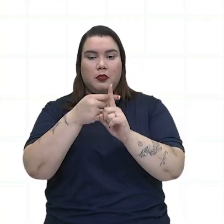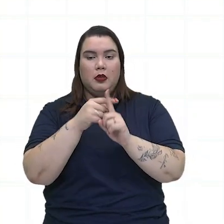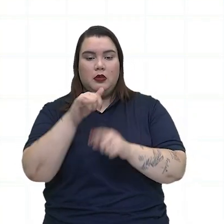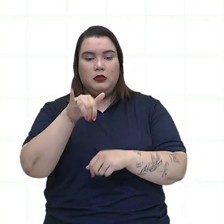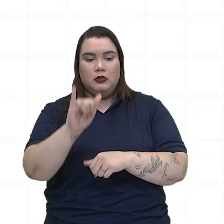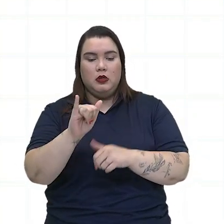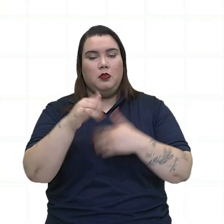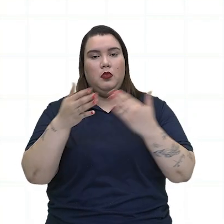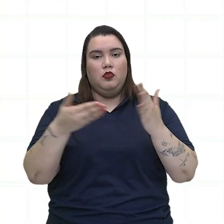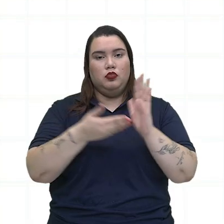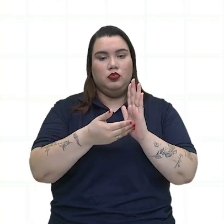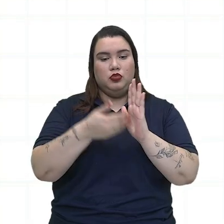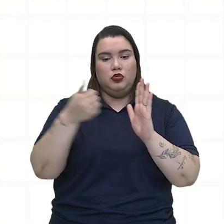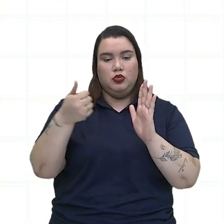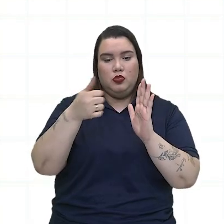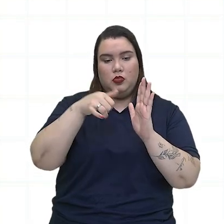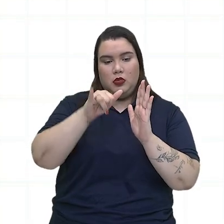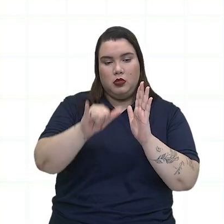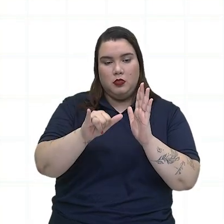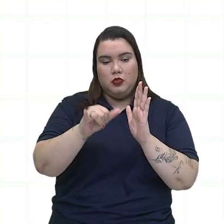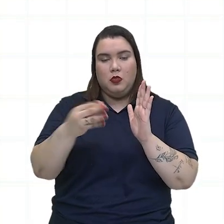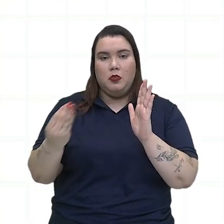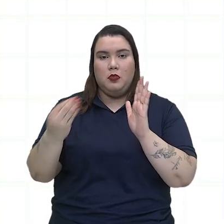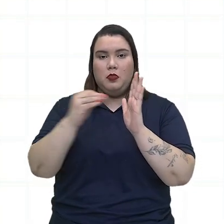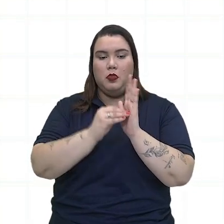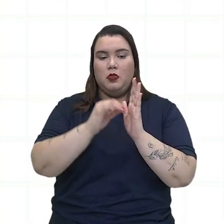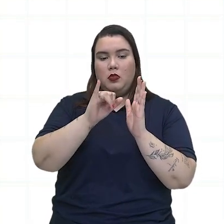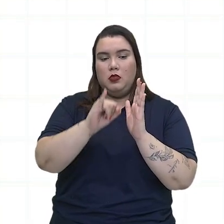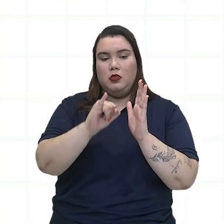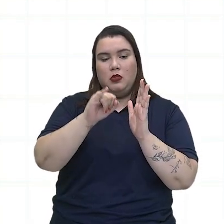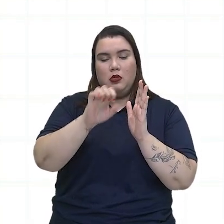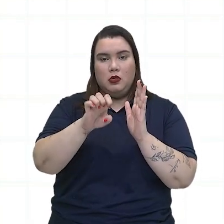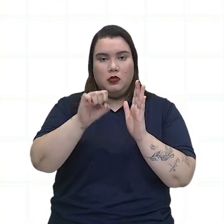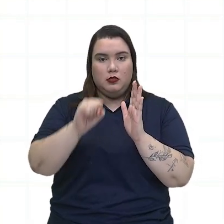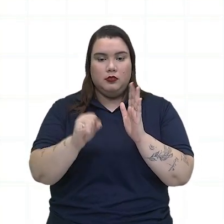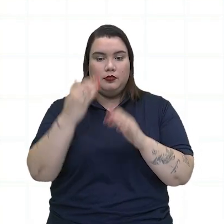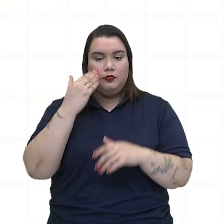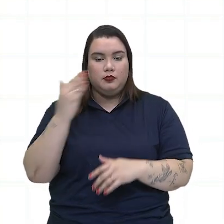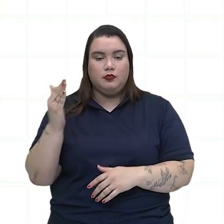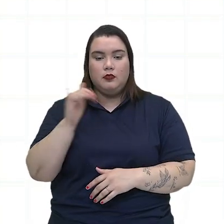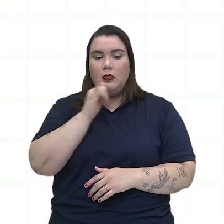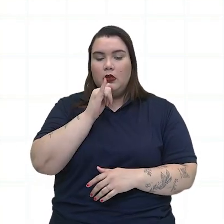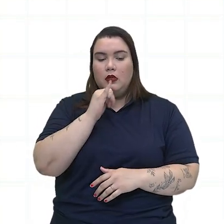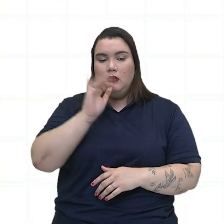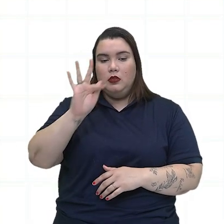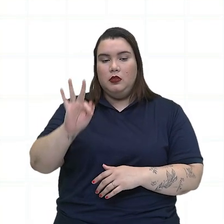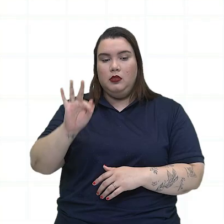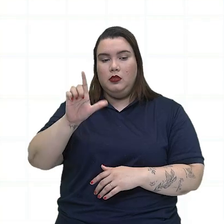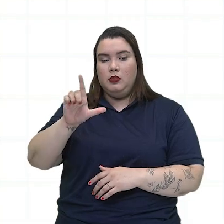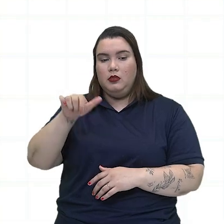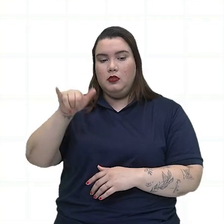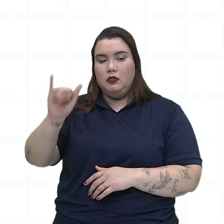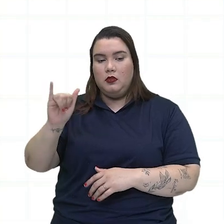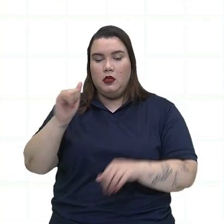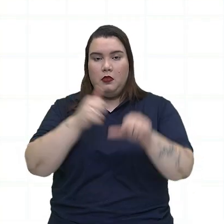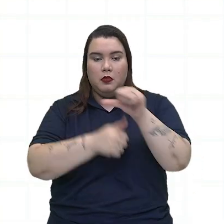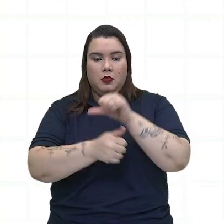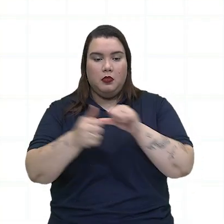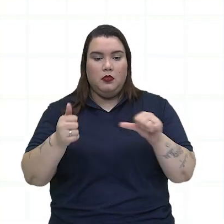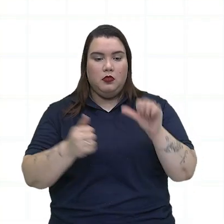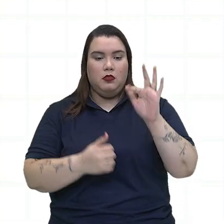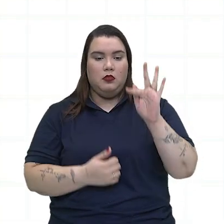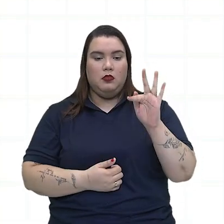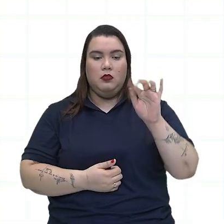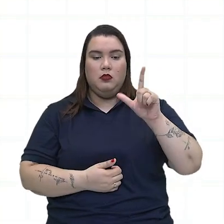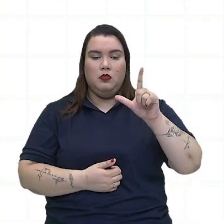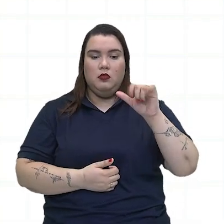Y e colocar IES. Então, nós temos aqui o exemplo de fly. E aqui na frase, the